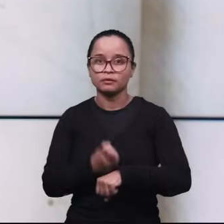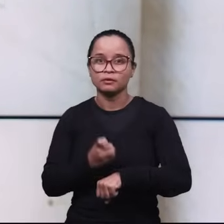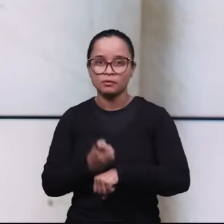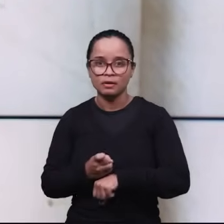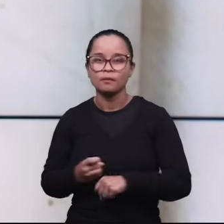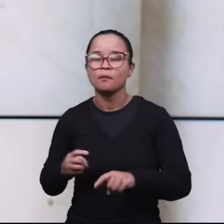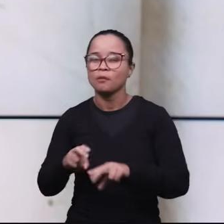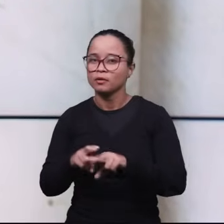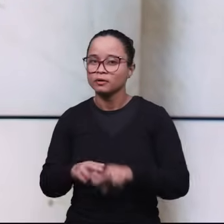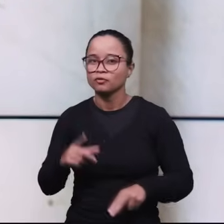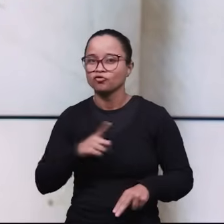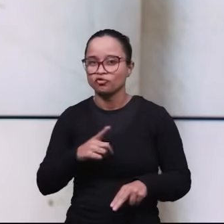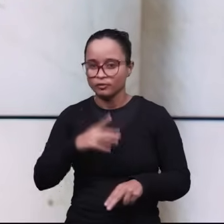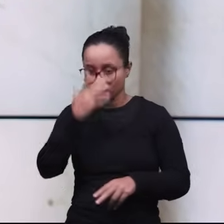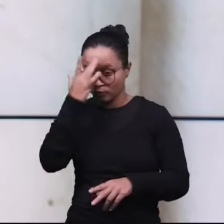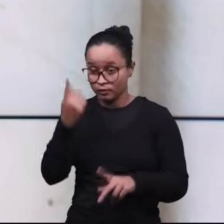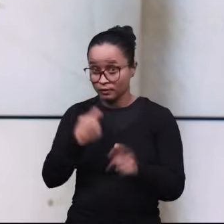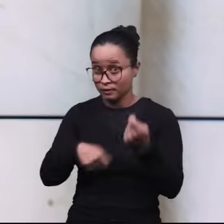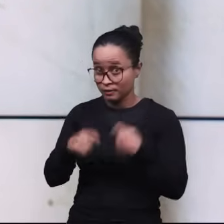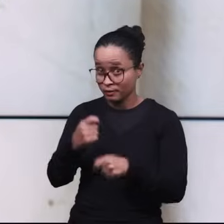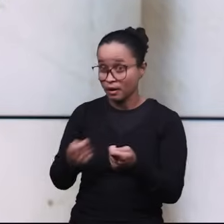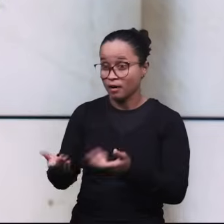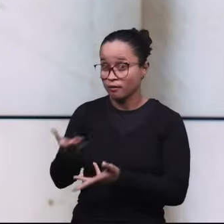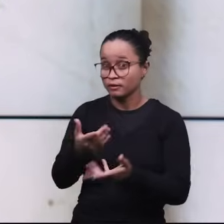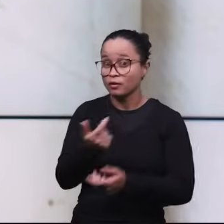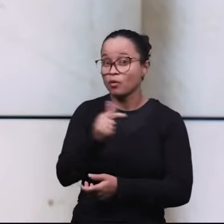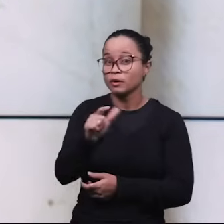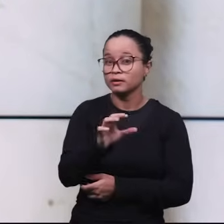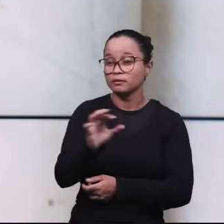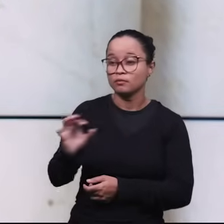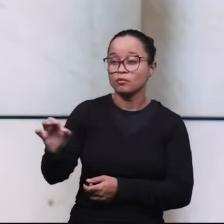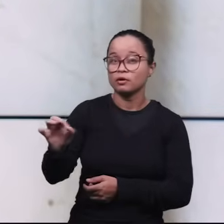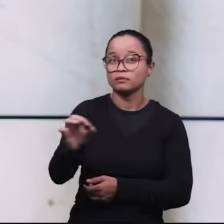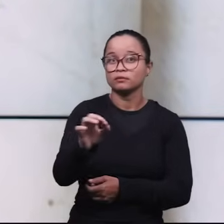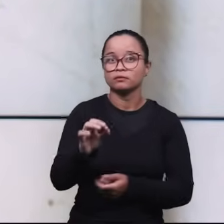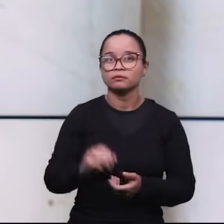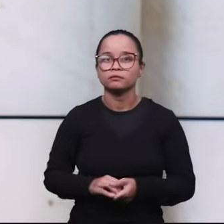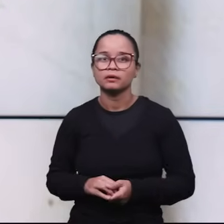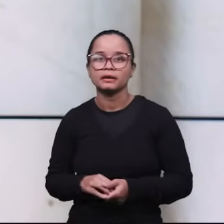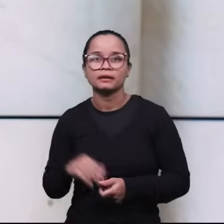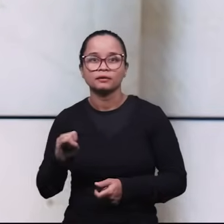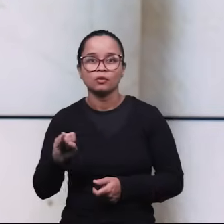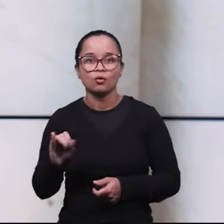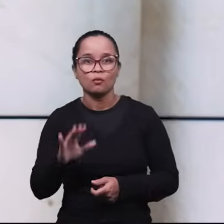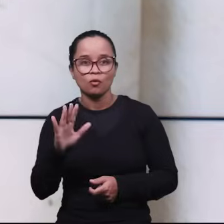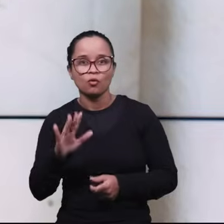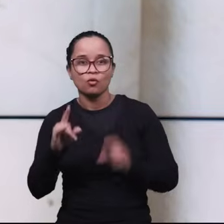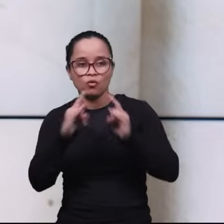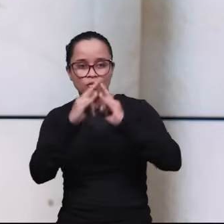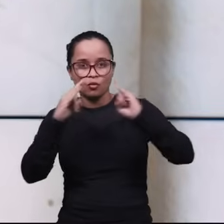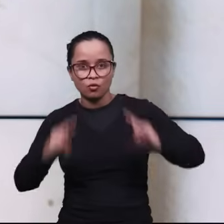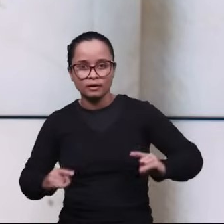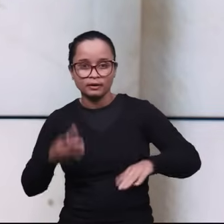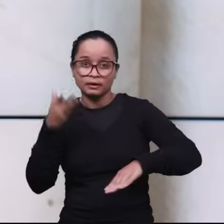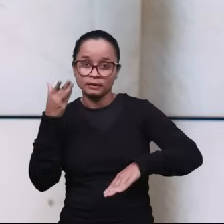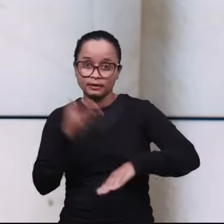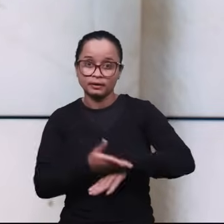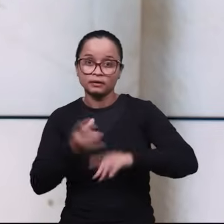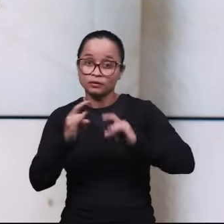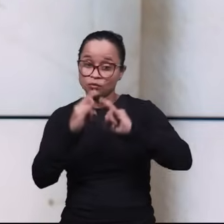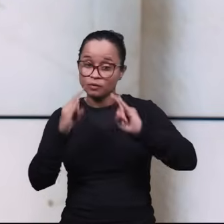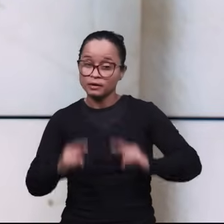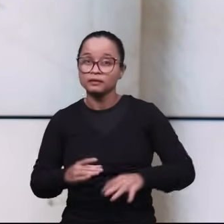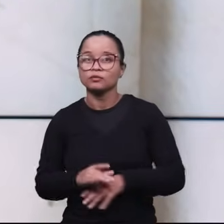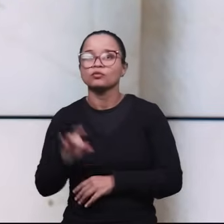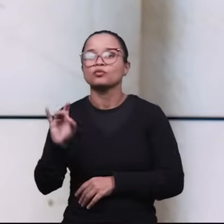cambistas. Eles traziam outras moedas e aí o imposto do templo ou a entrada do